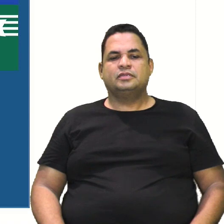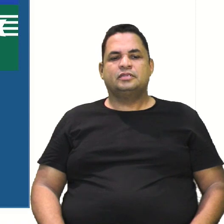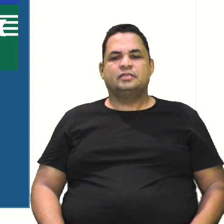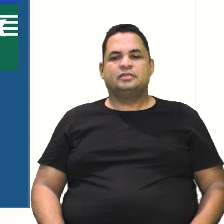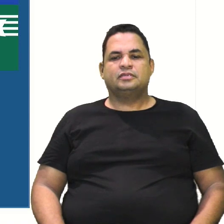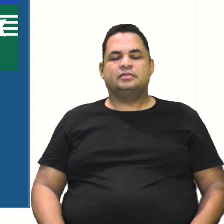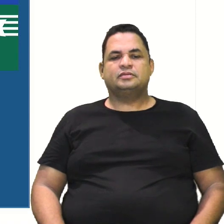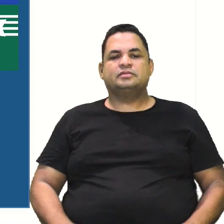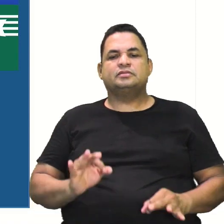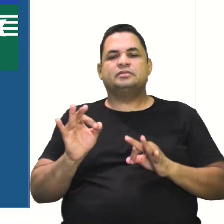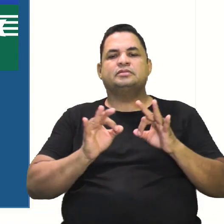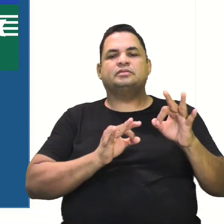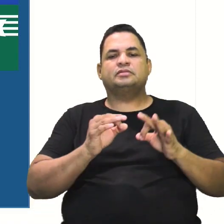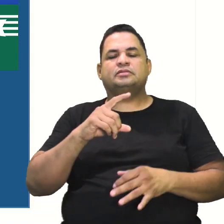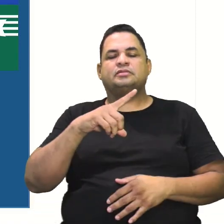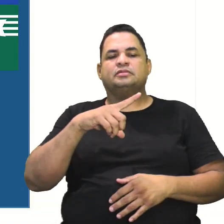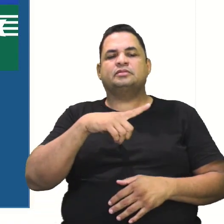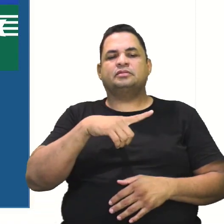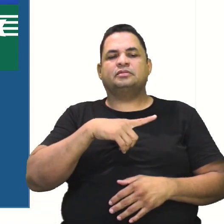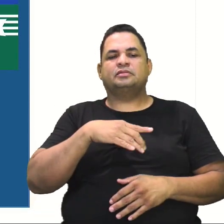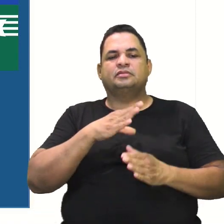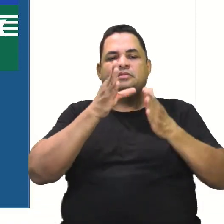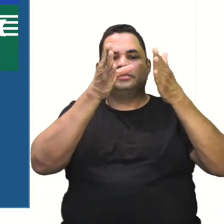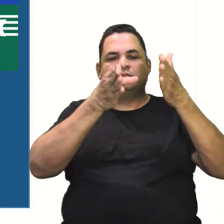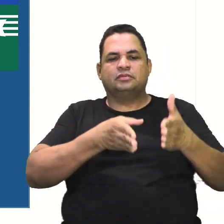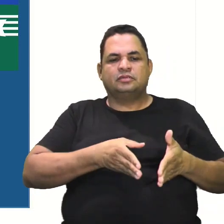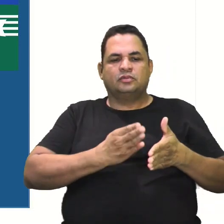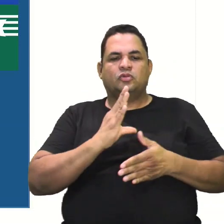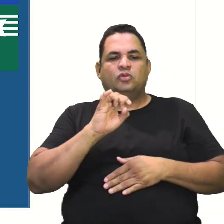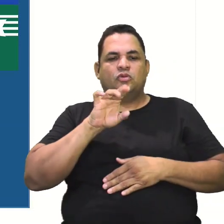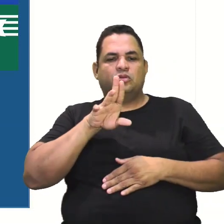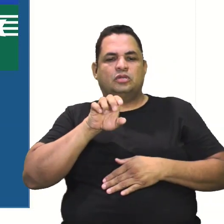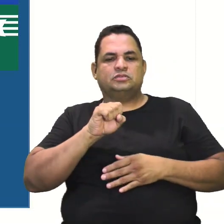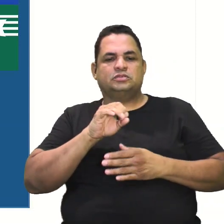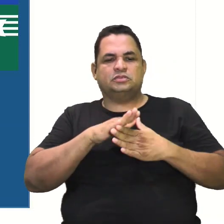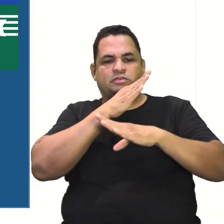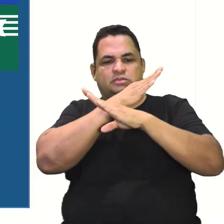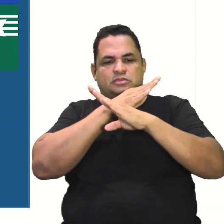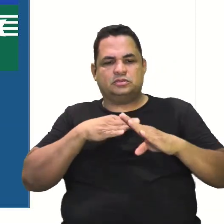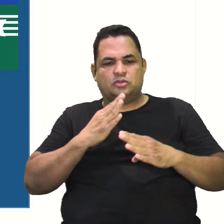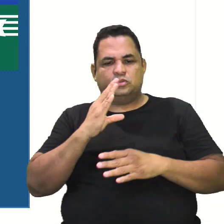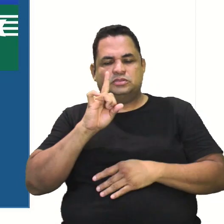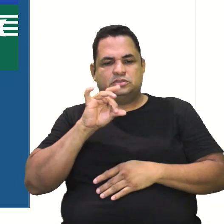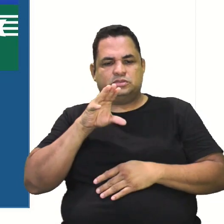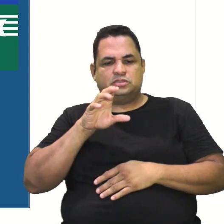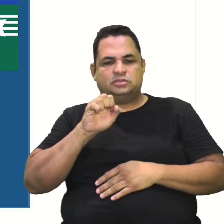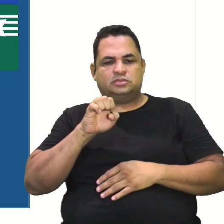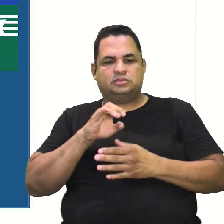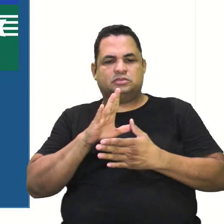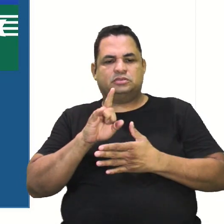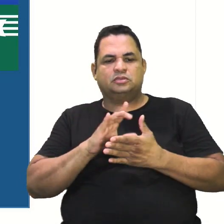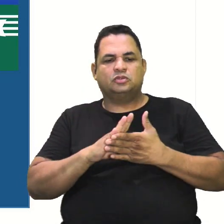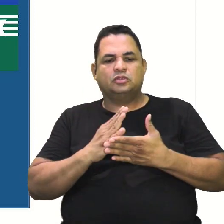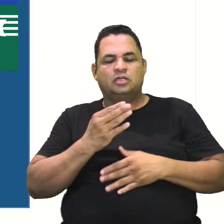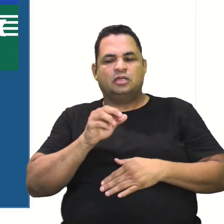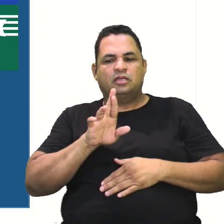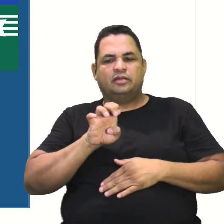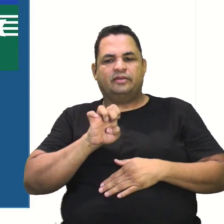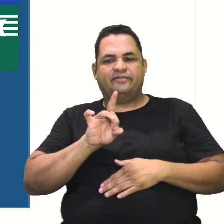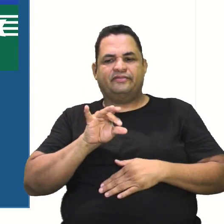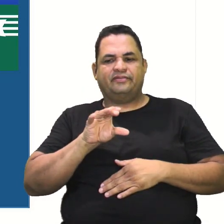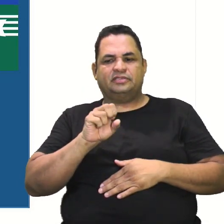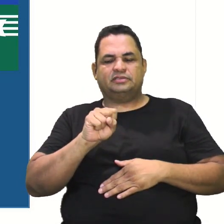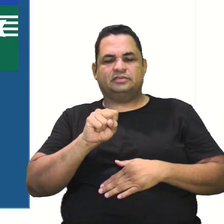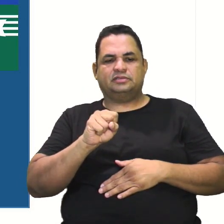bonitinha, é formada por retas paralelas, concorrentes, coincidentes ou